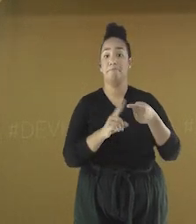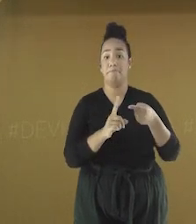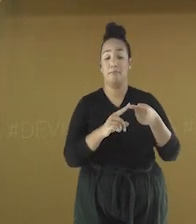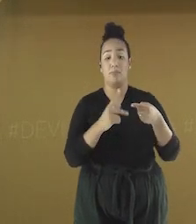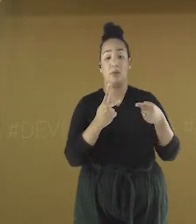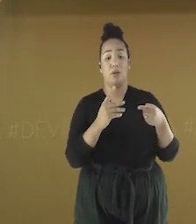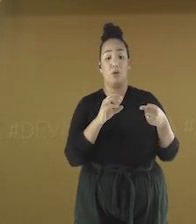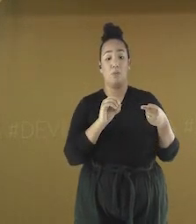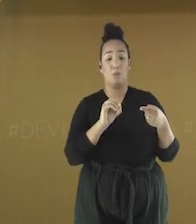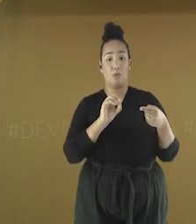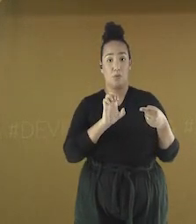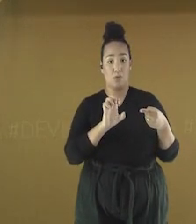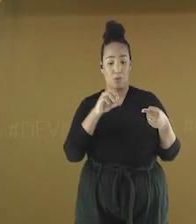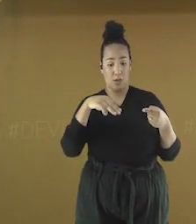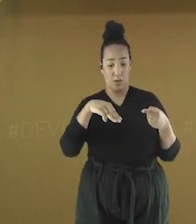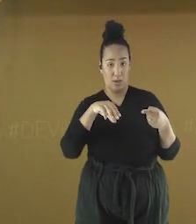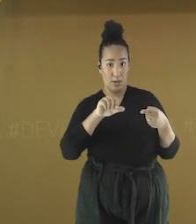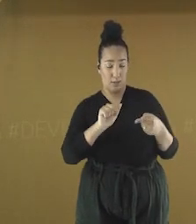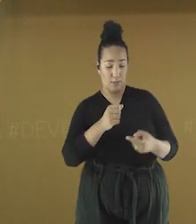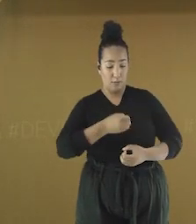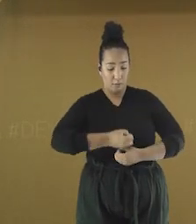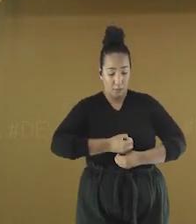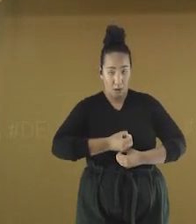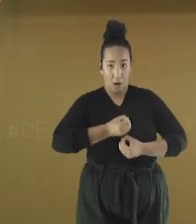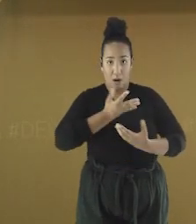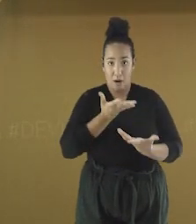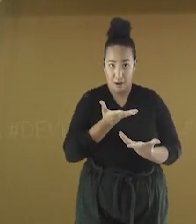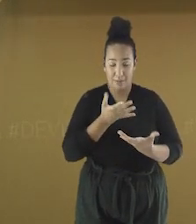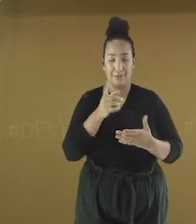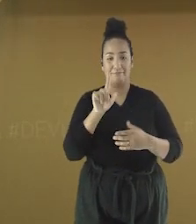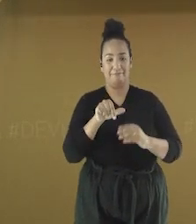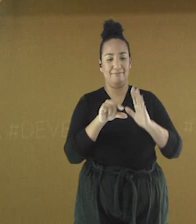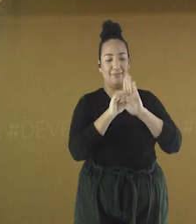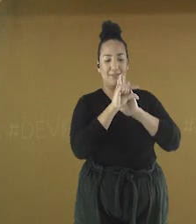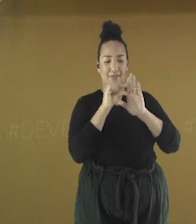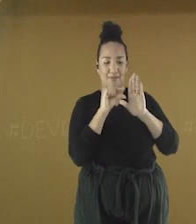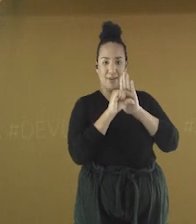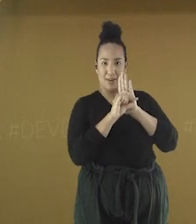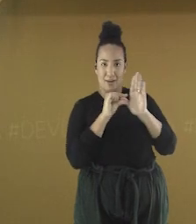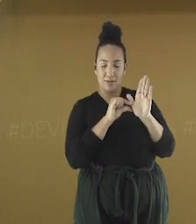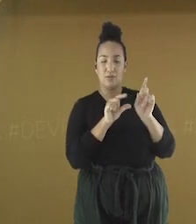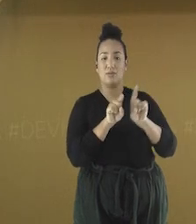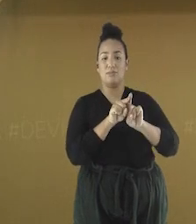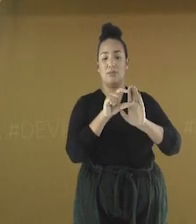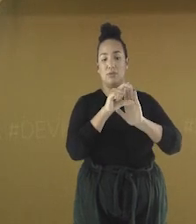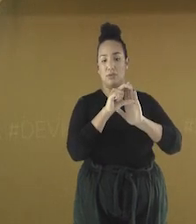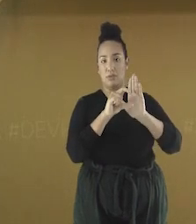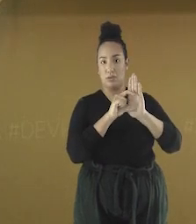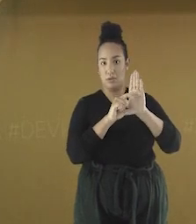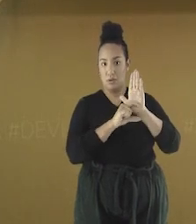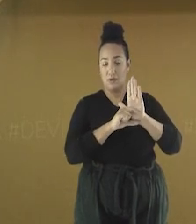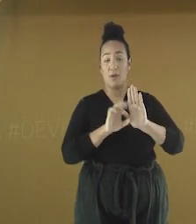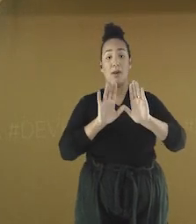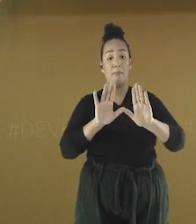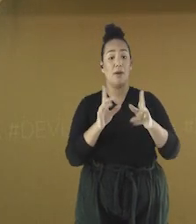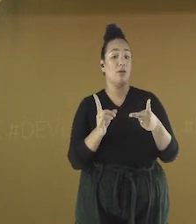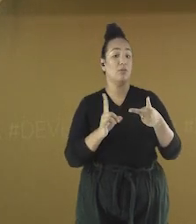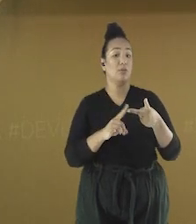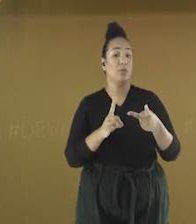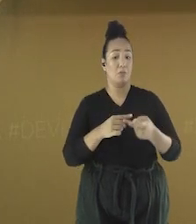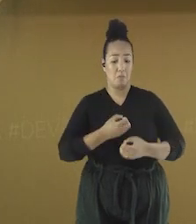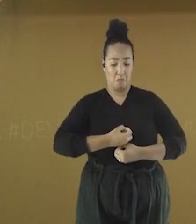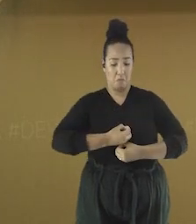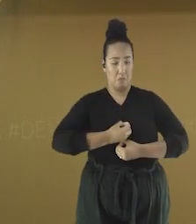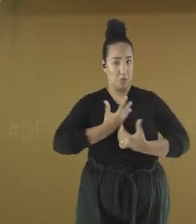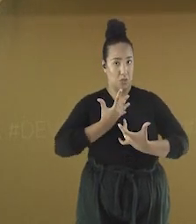Enquanto poema é o gênero textual literário escrito em versos e separado por estrofes, a poesia é uma